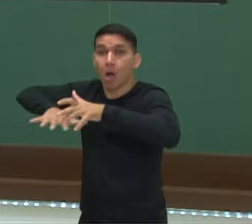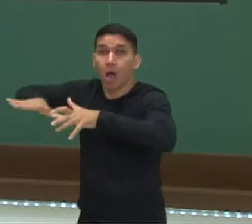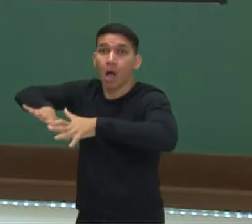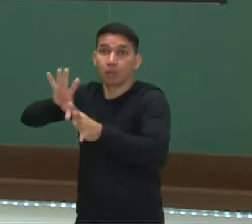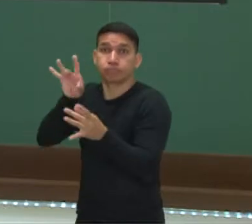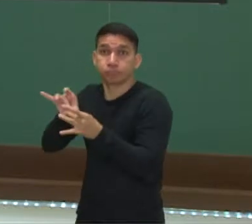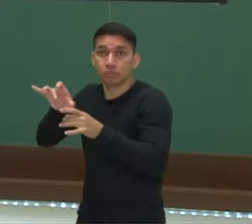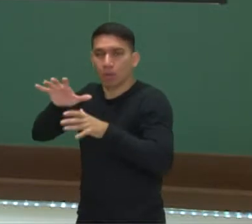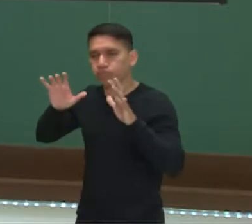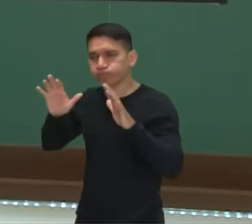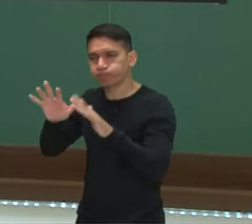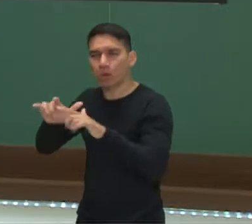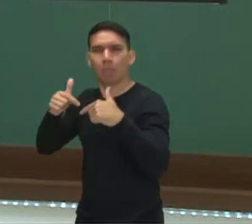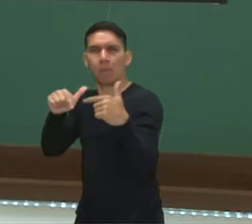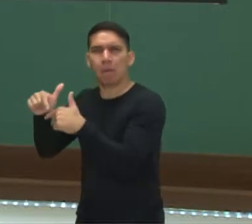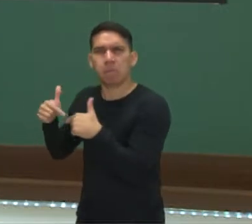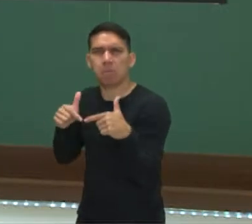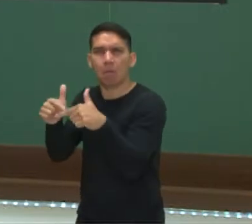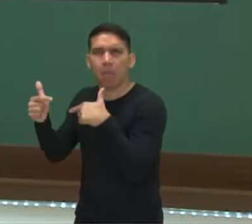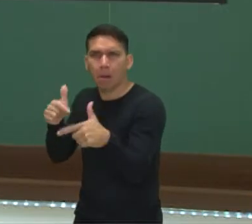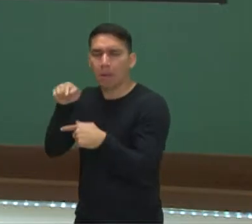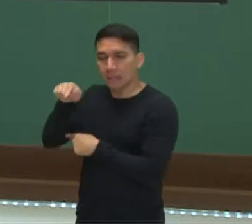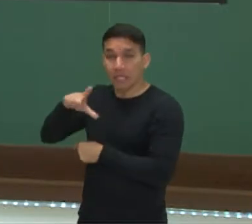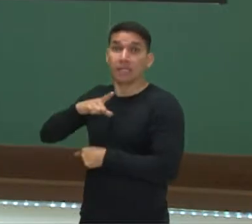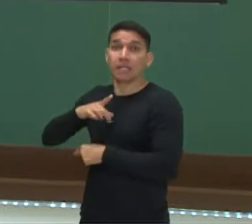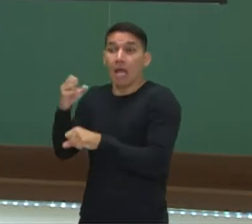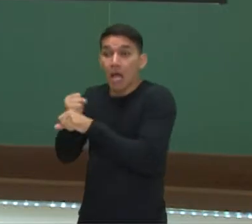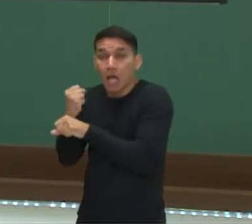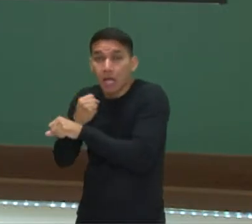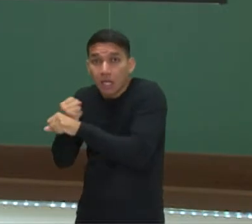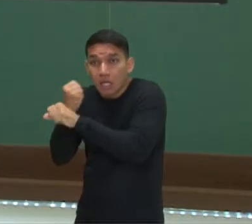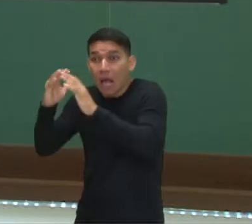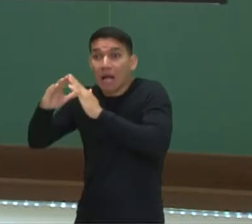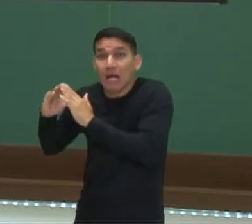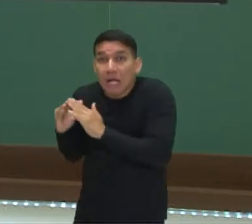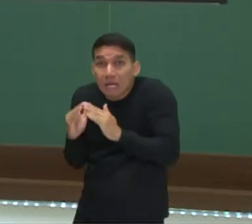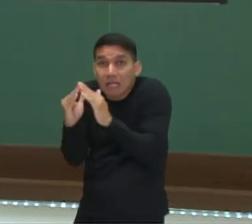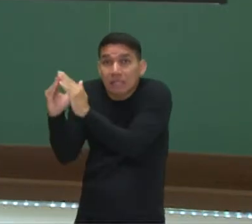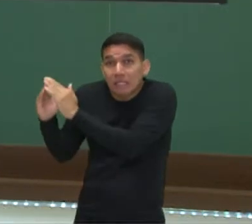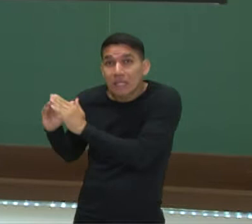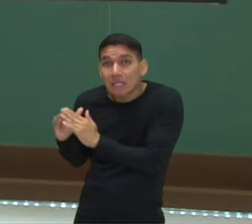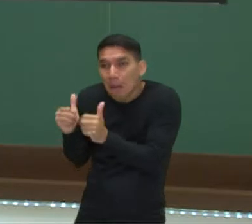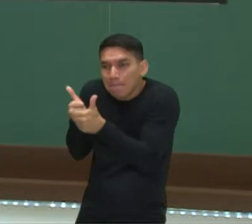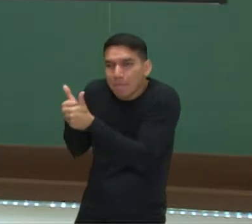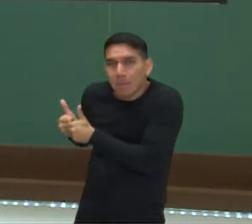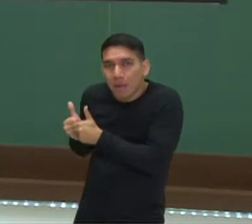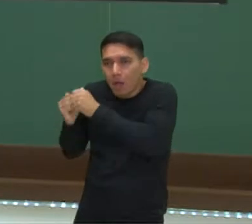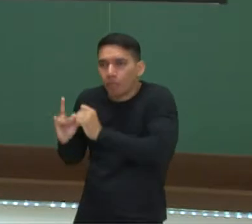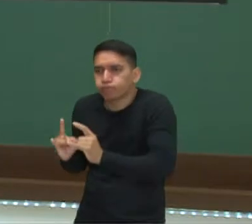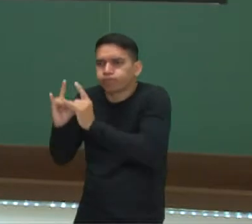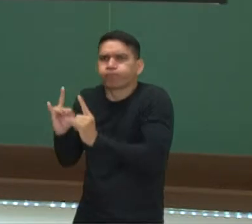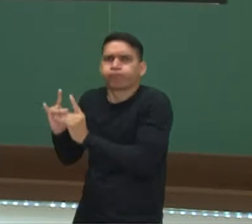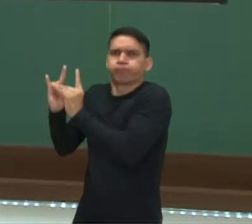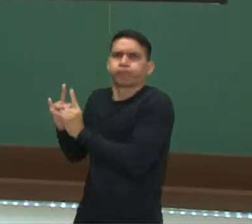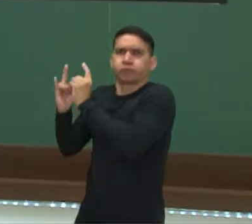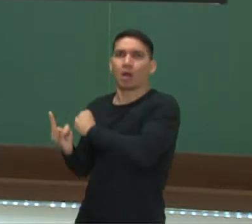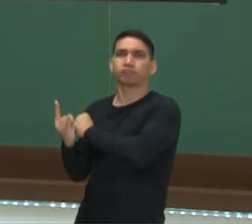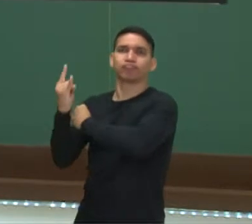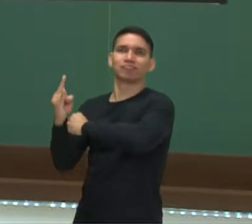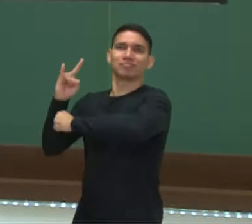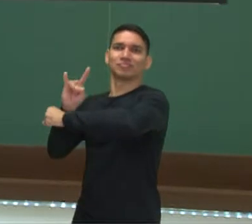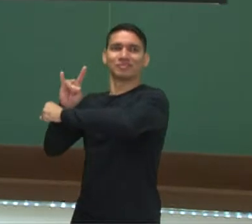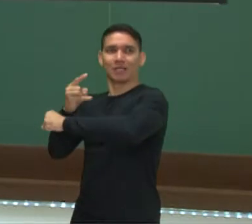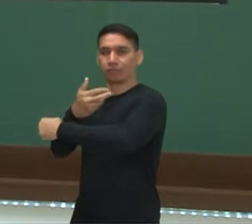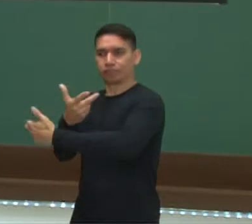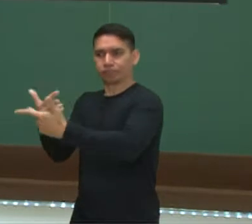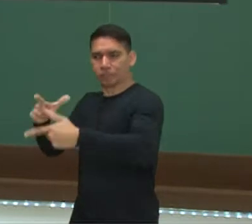área, certo? Com a formação de habitações justapostas, então também há essa concentração de